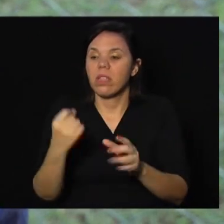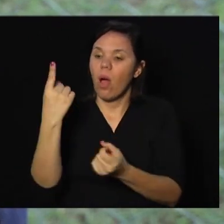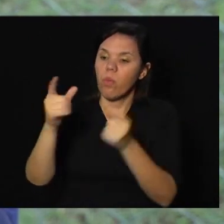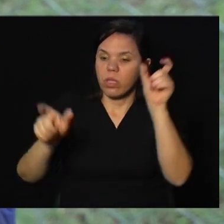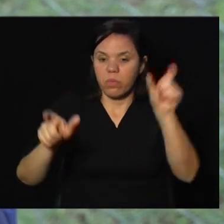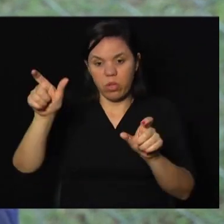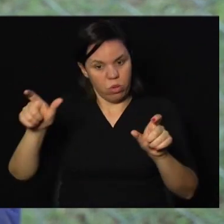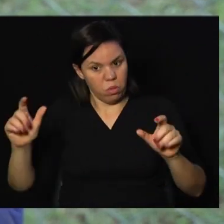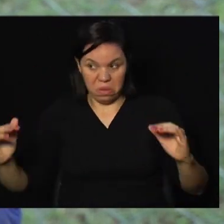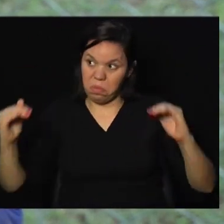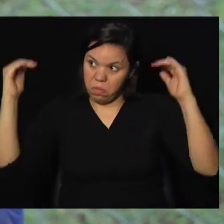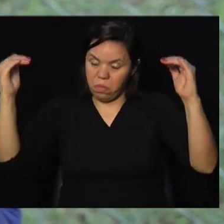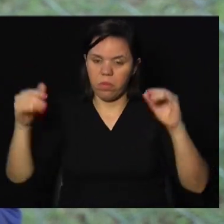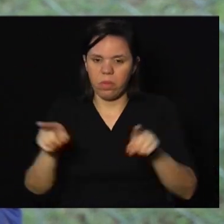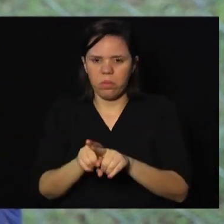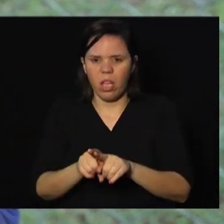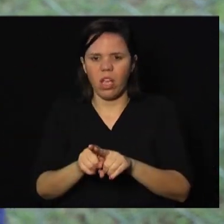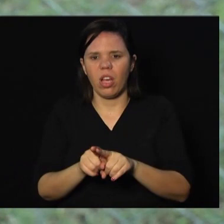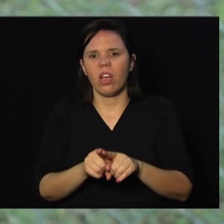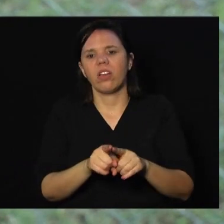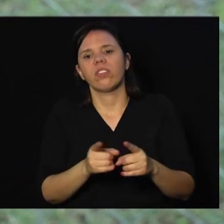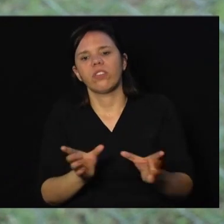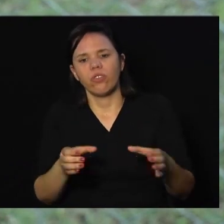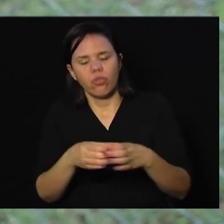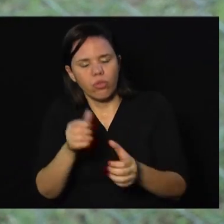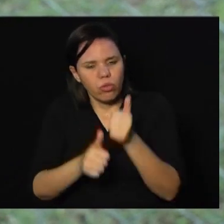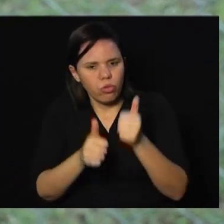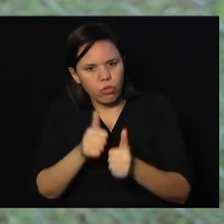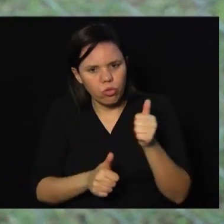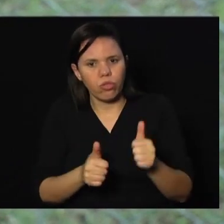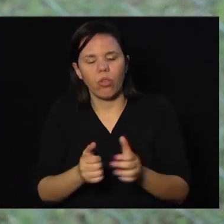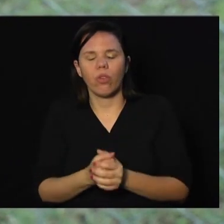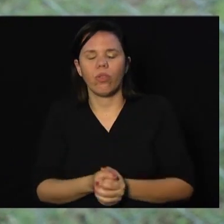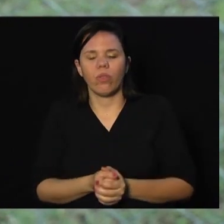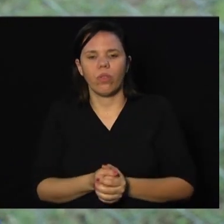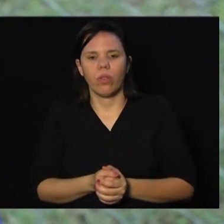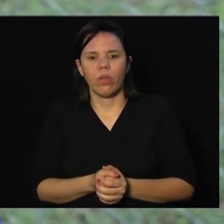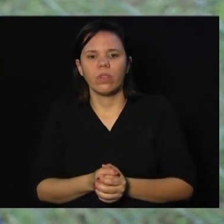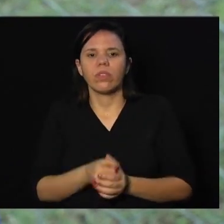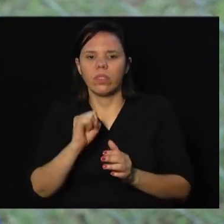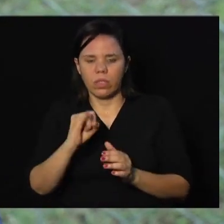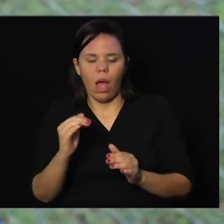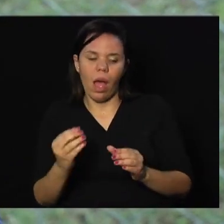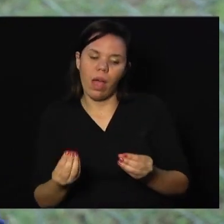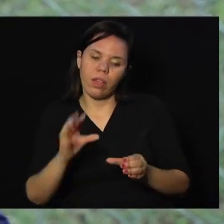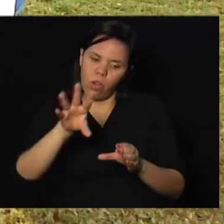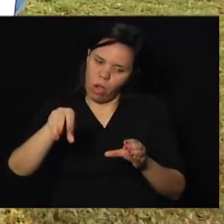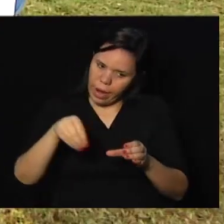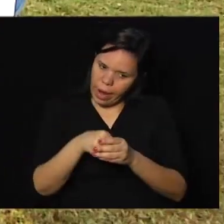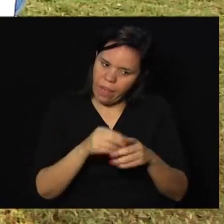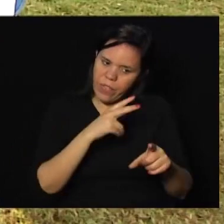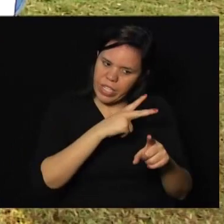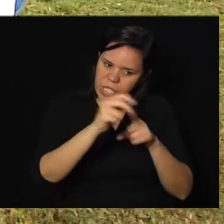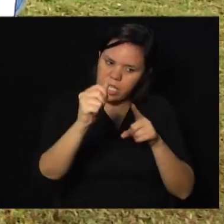nos treinamentos coletivos era já pensado para o time de cima. Então foi assim comigo, foi com o